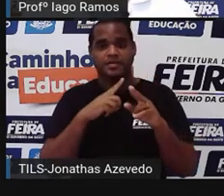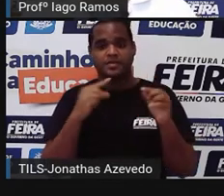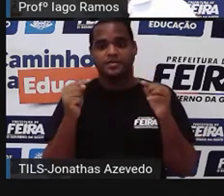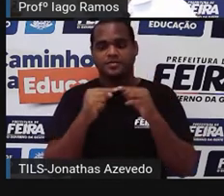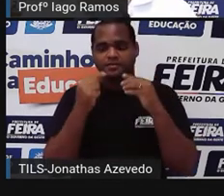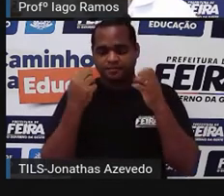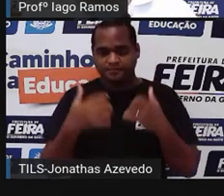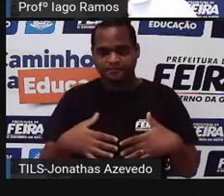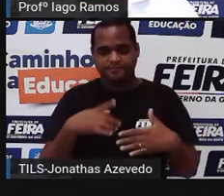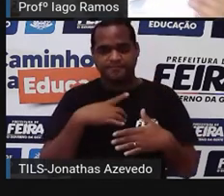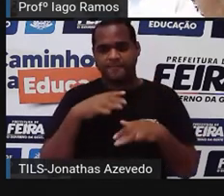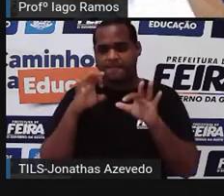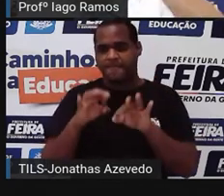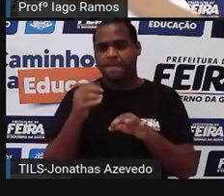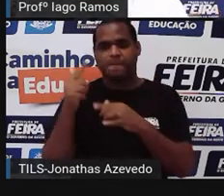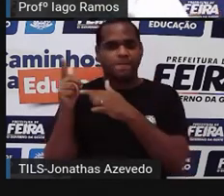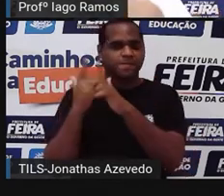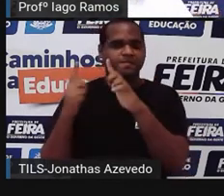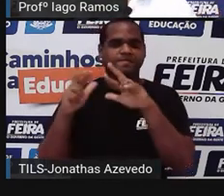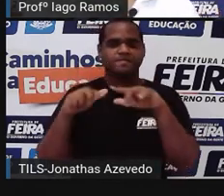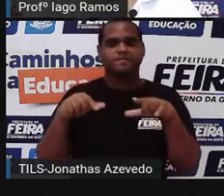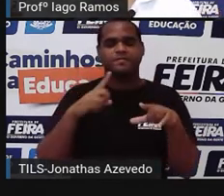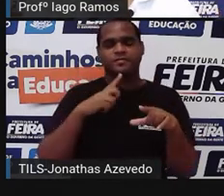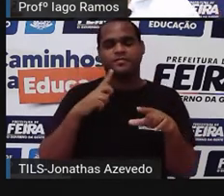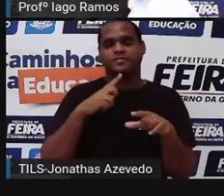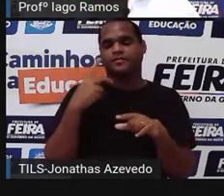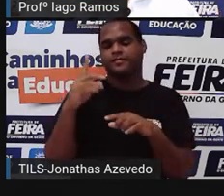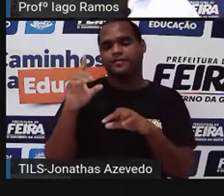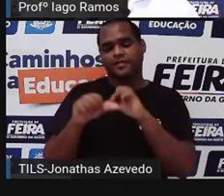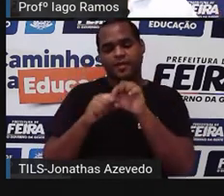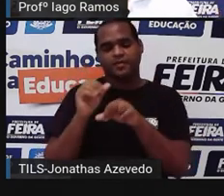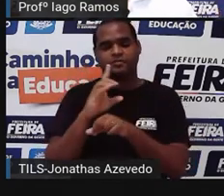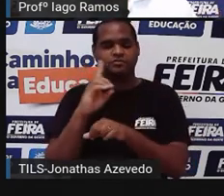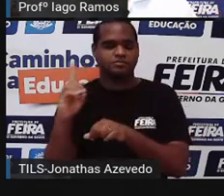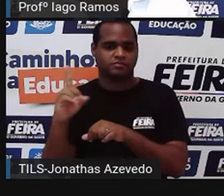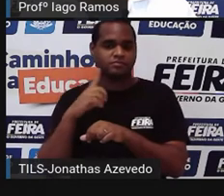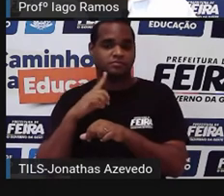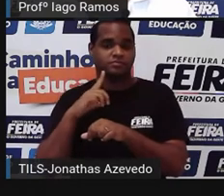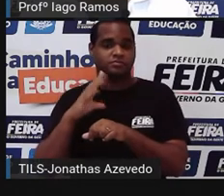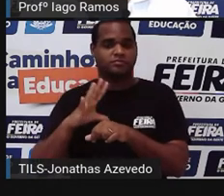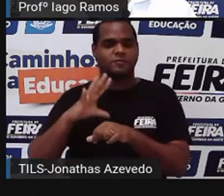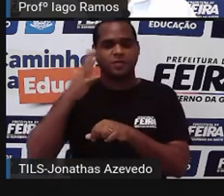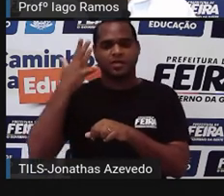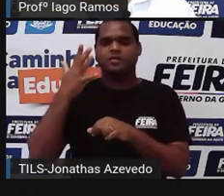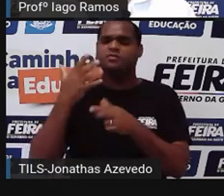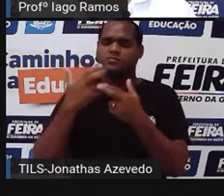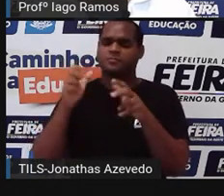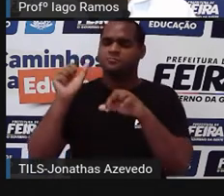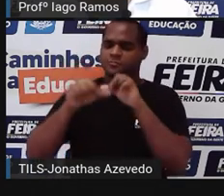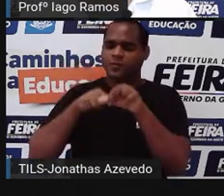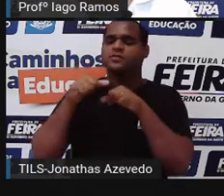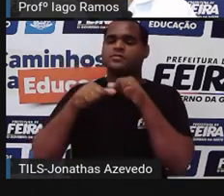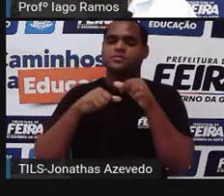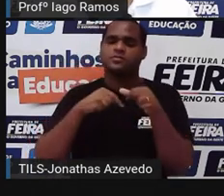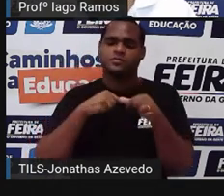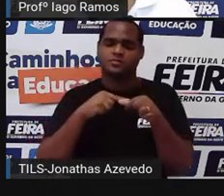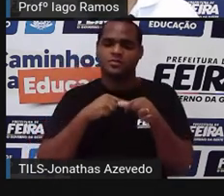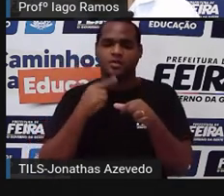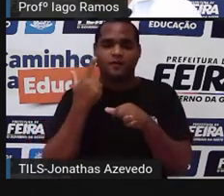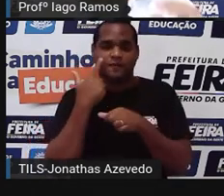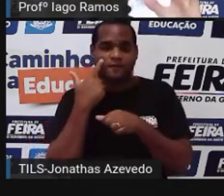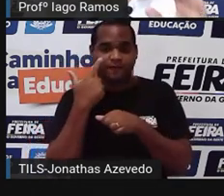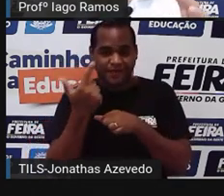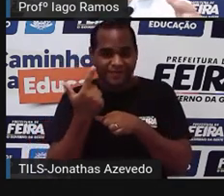Uma certa distância no sentido da direita então aconteceu aqui ó uma translação o veja